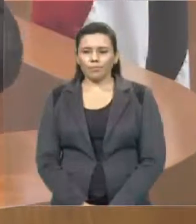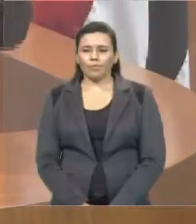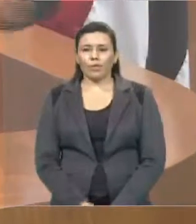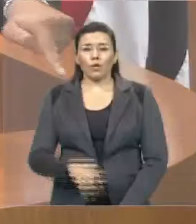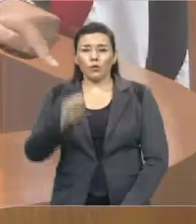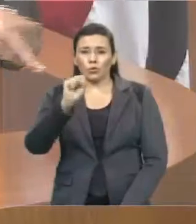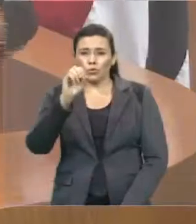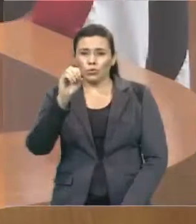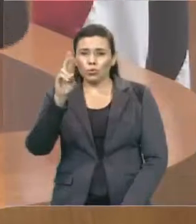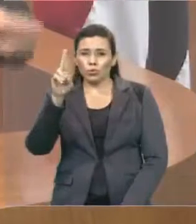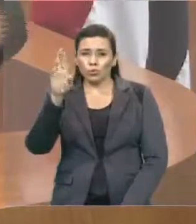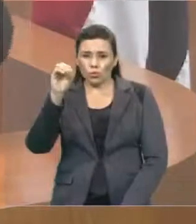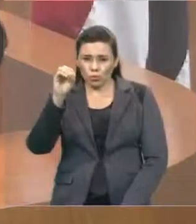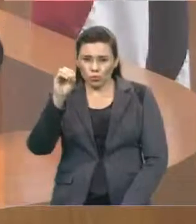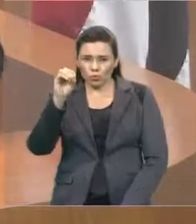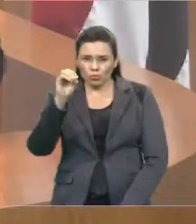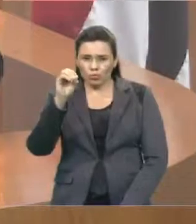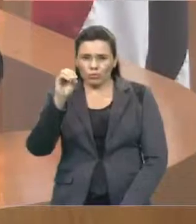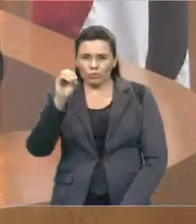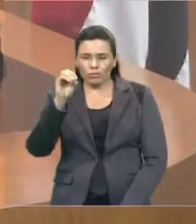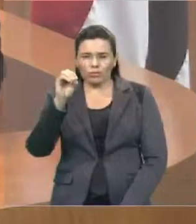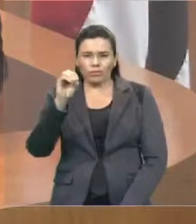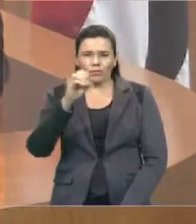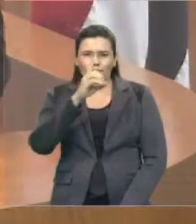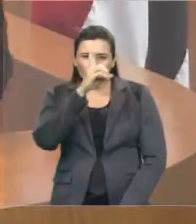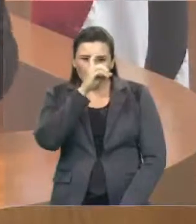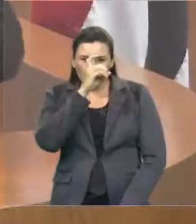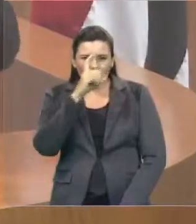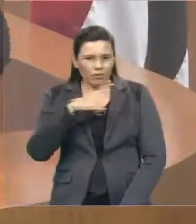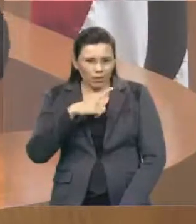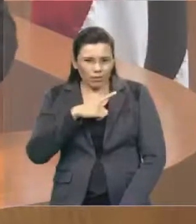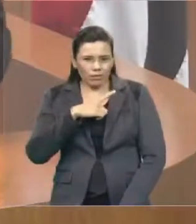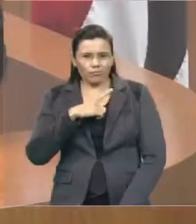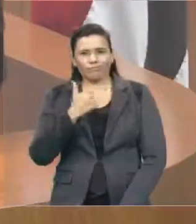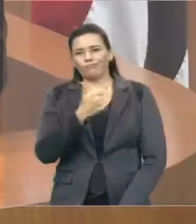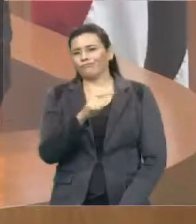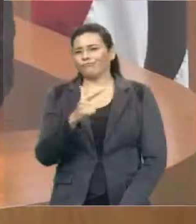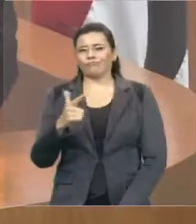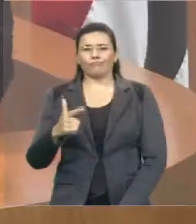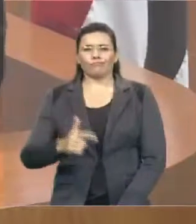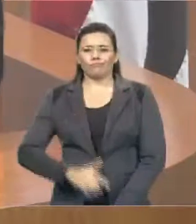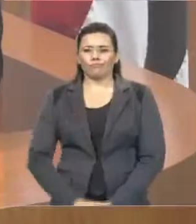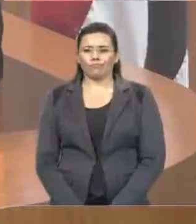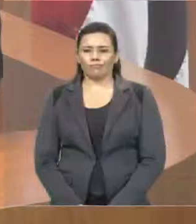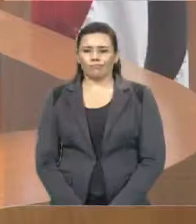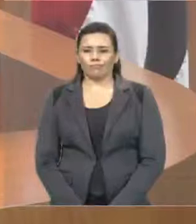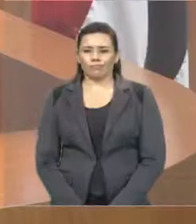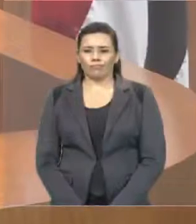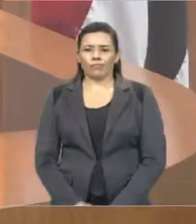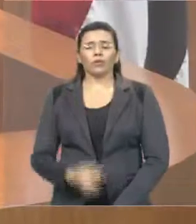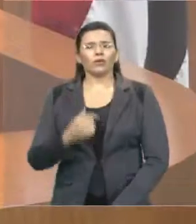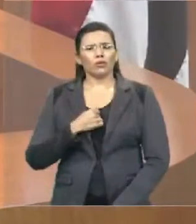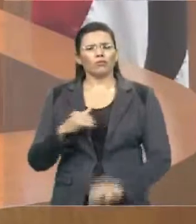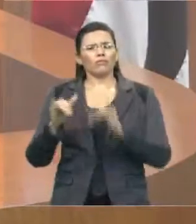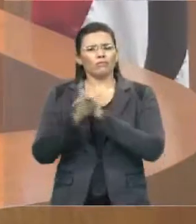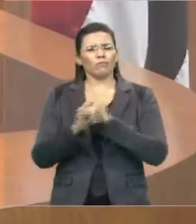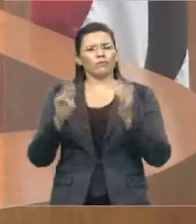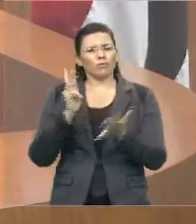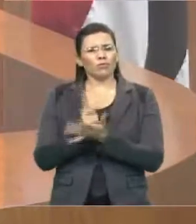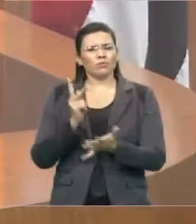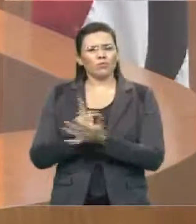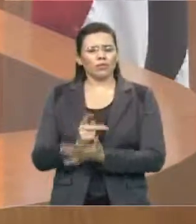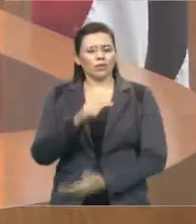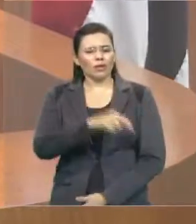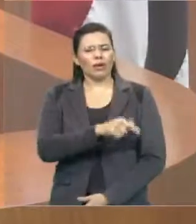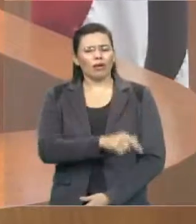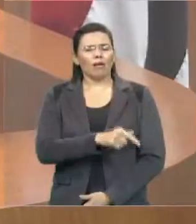não existe nos hospitais, falta soro. Os pacientes, que essa denúncia eu sempre falo aqui, responsabilizo o senhor prefeito por